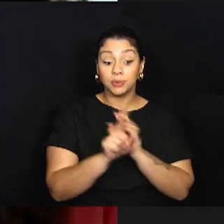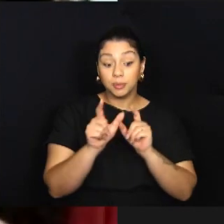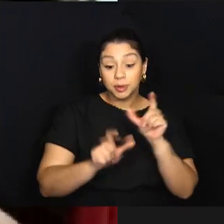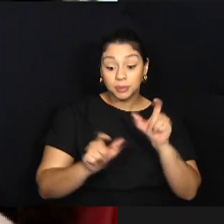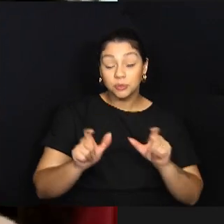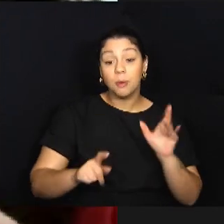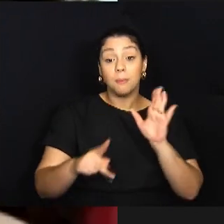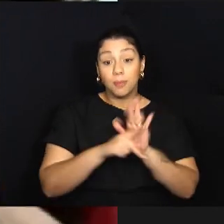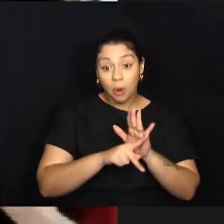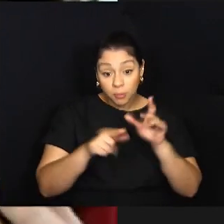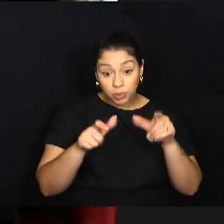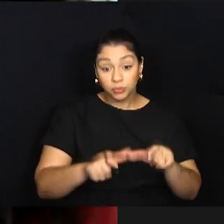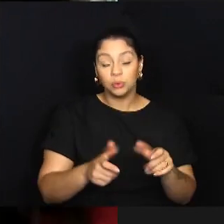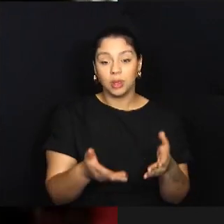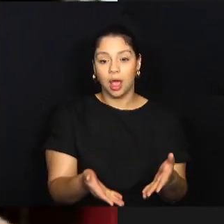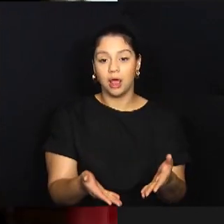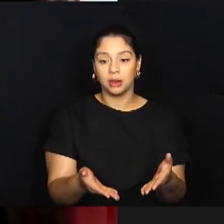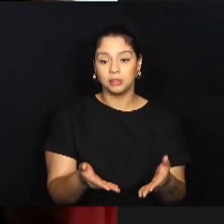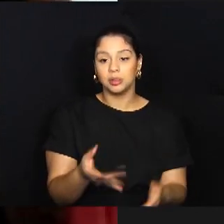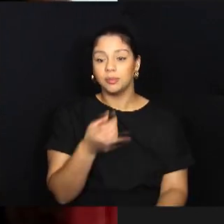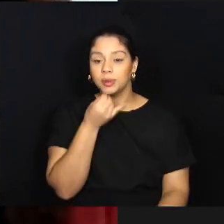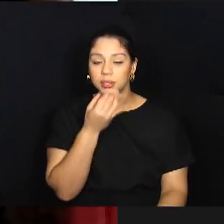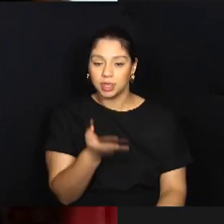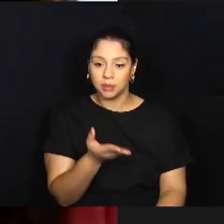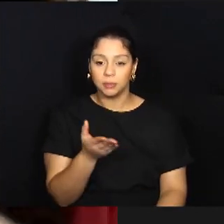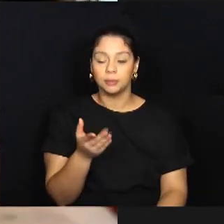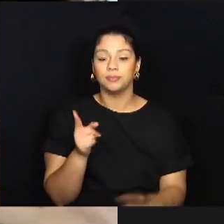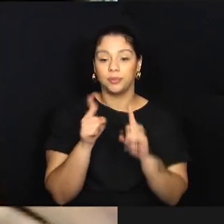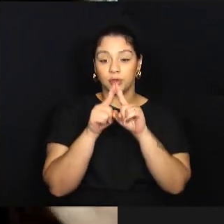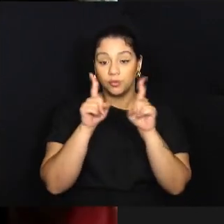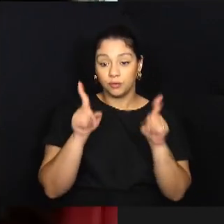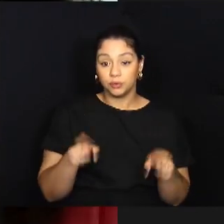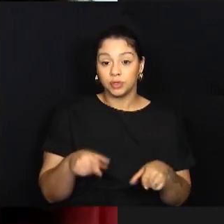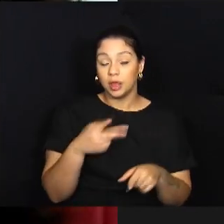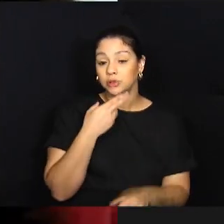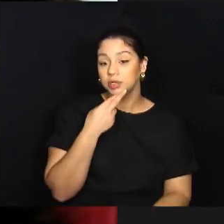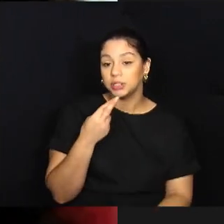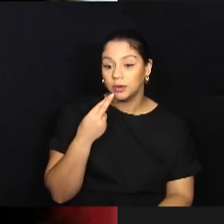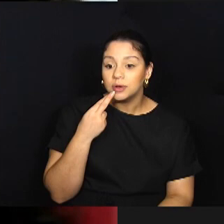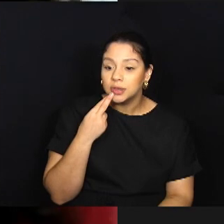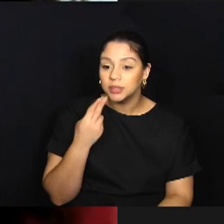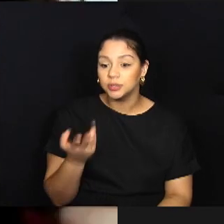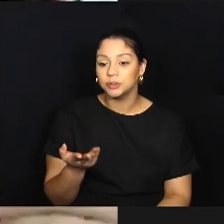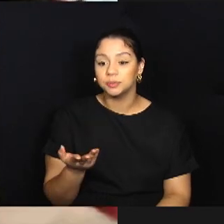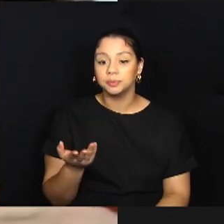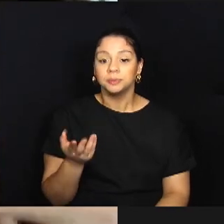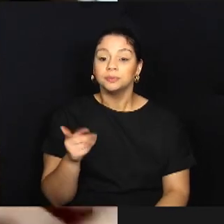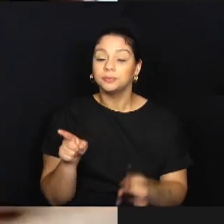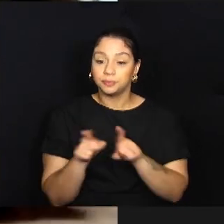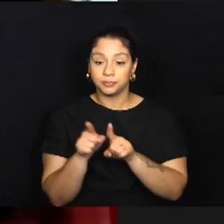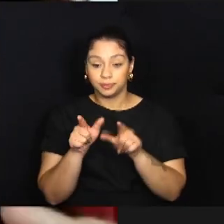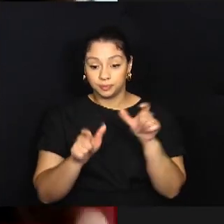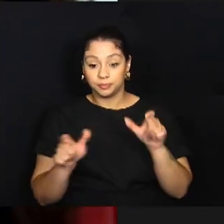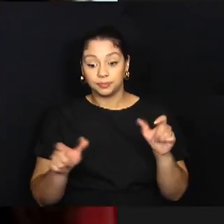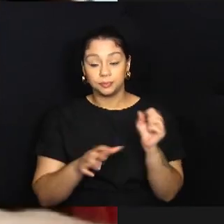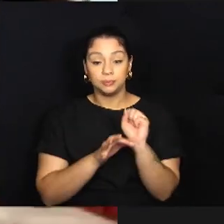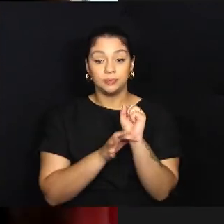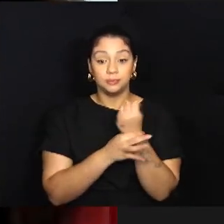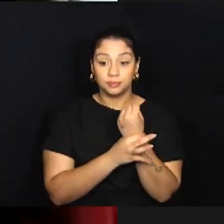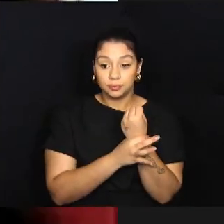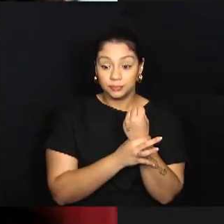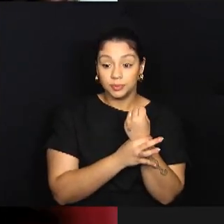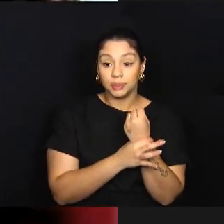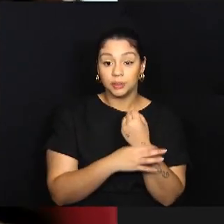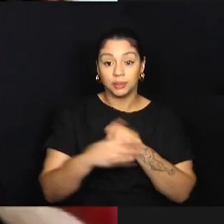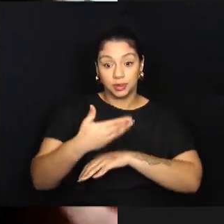nativas, né? O que estão, por exemplo, funcionário de restaurante, segurança da